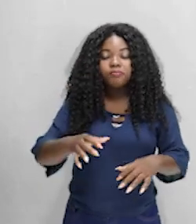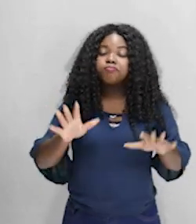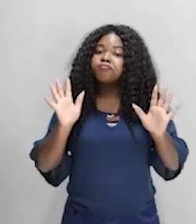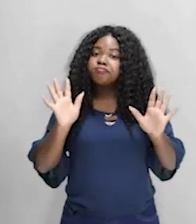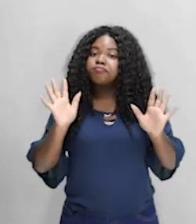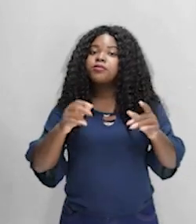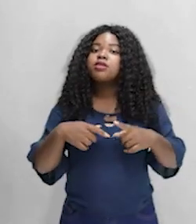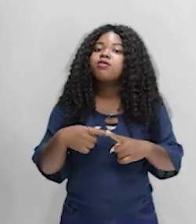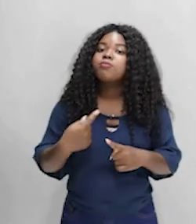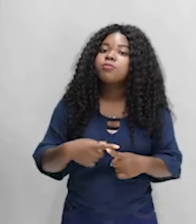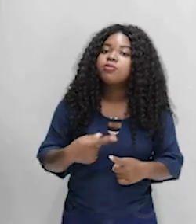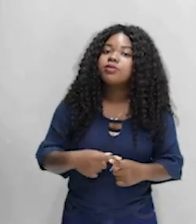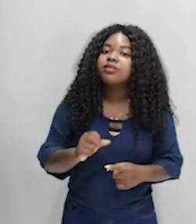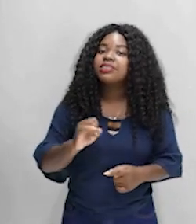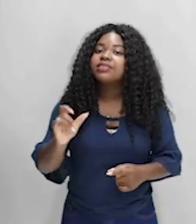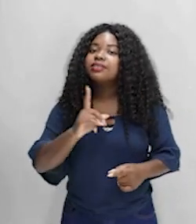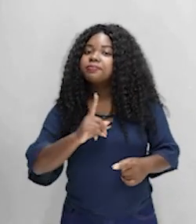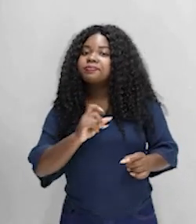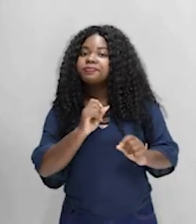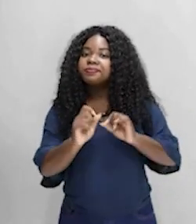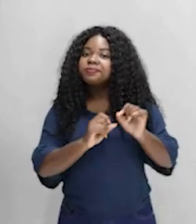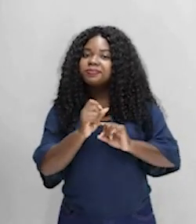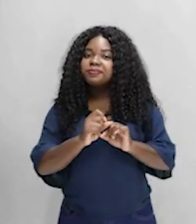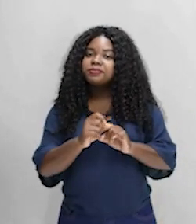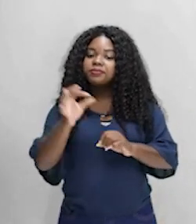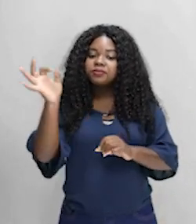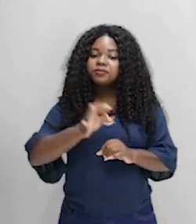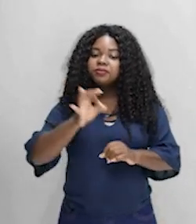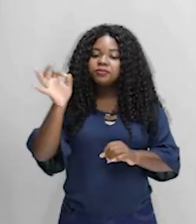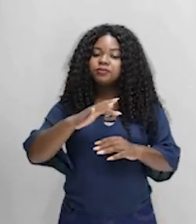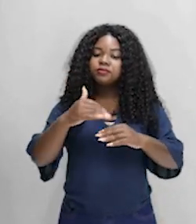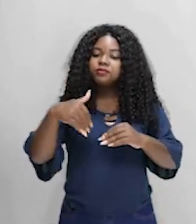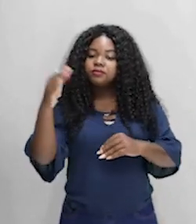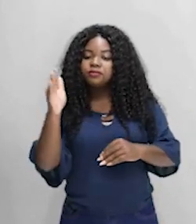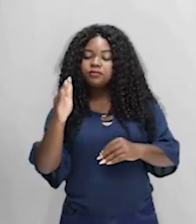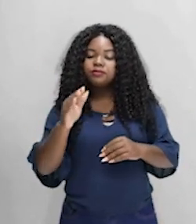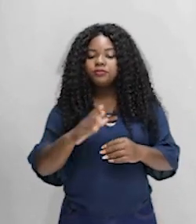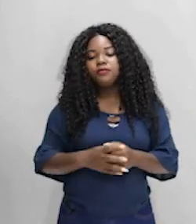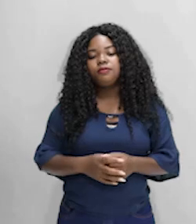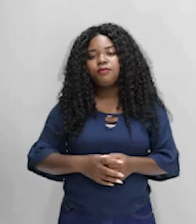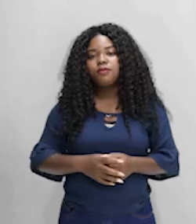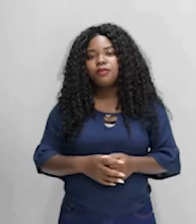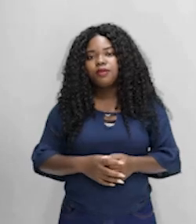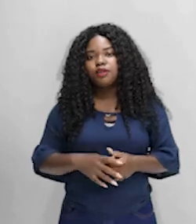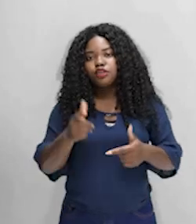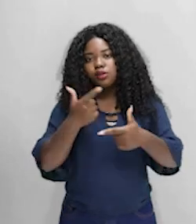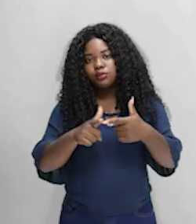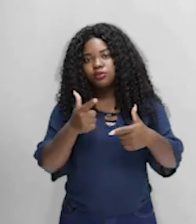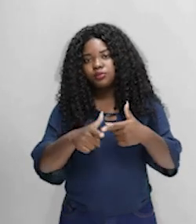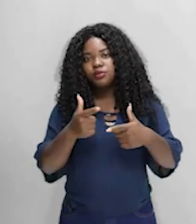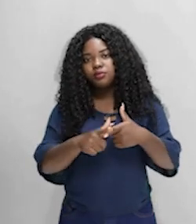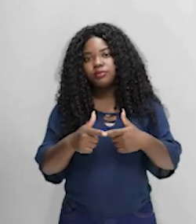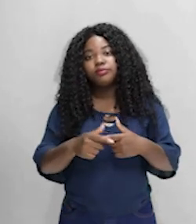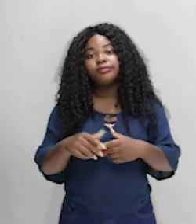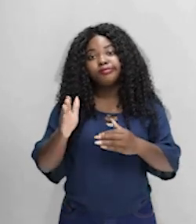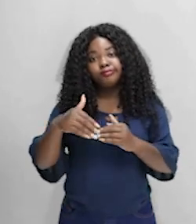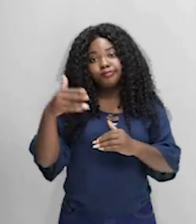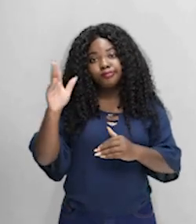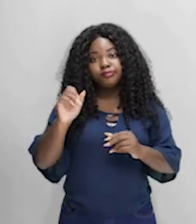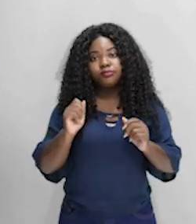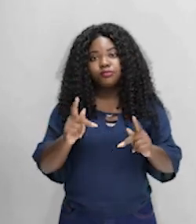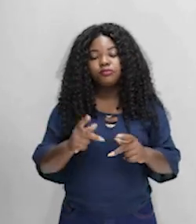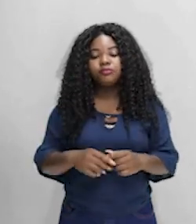se fosse uma porcentagem maior, os danos seriam também maiores,